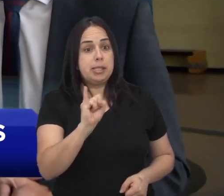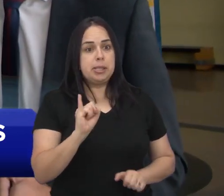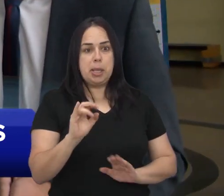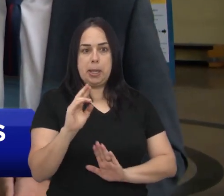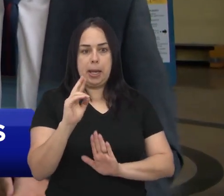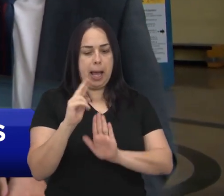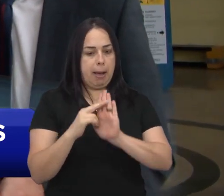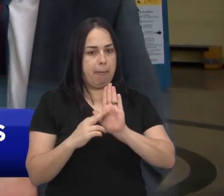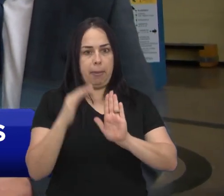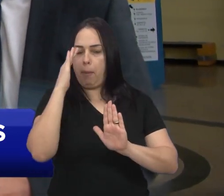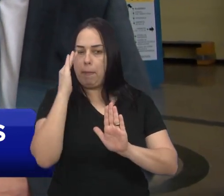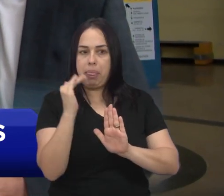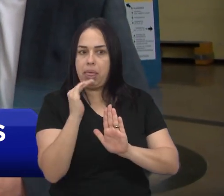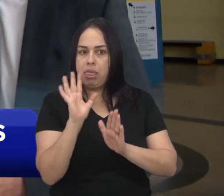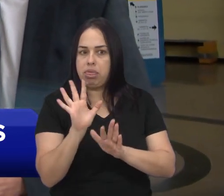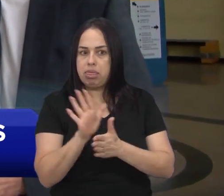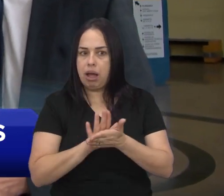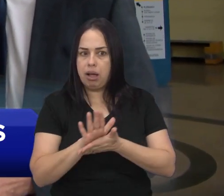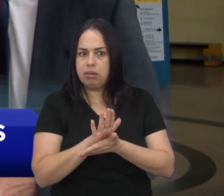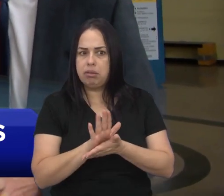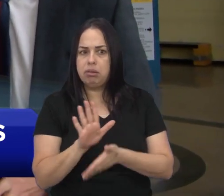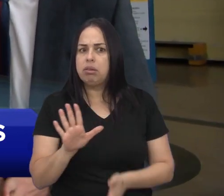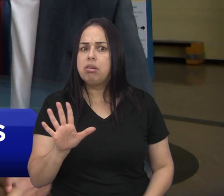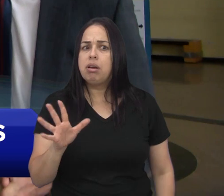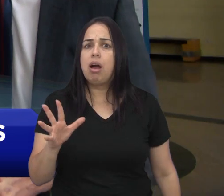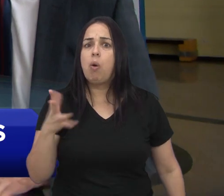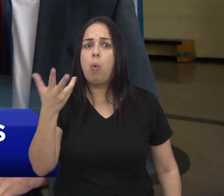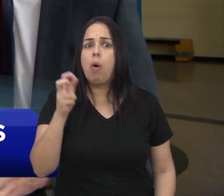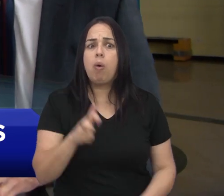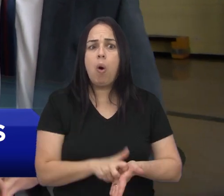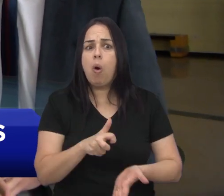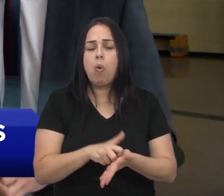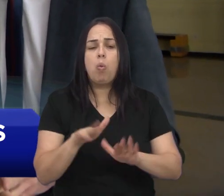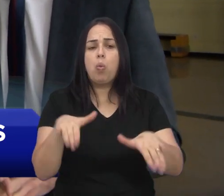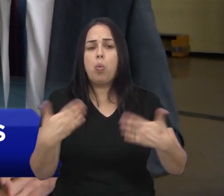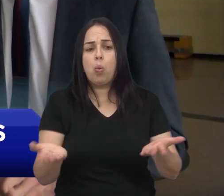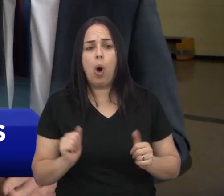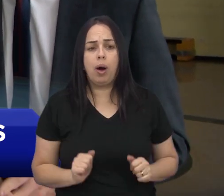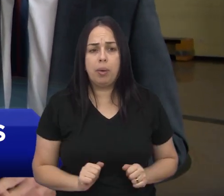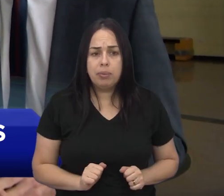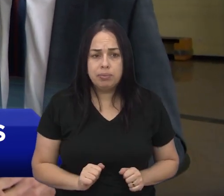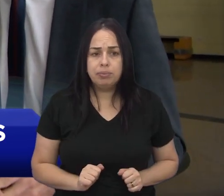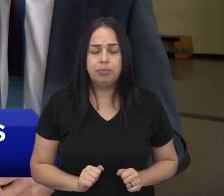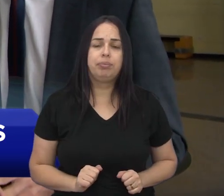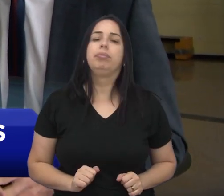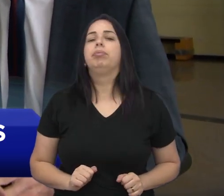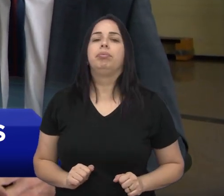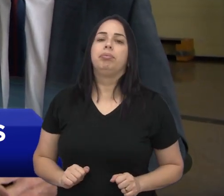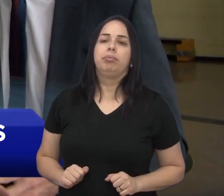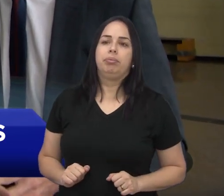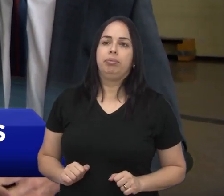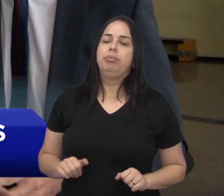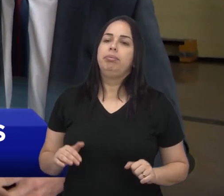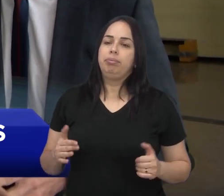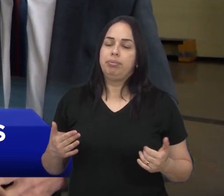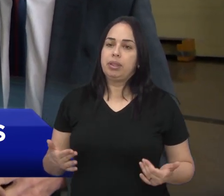relação ao não cumprimento, né, dessas regras, né, o que pode acontecer, né? Quais são as punições aí que podem acontecer